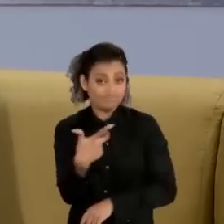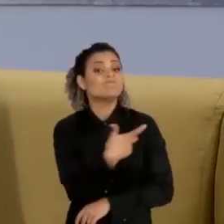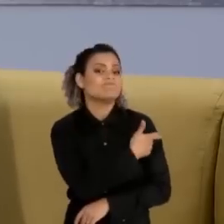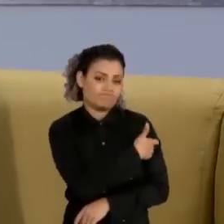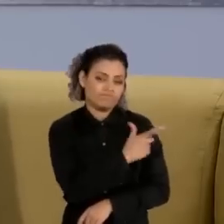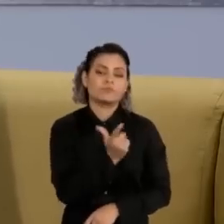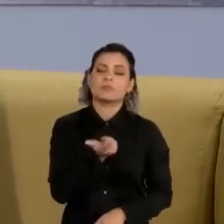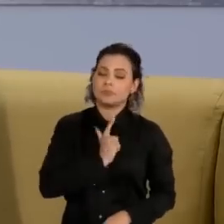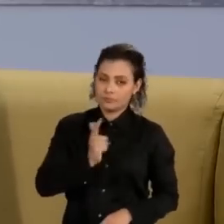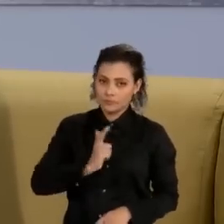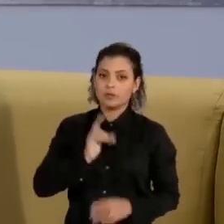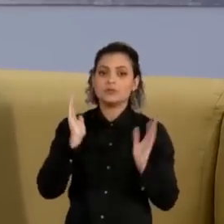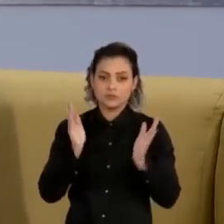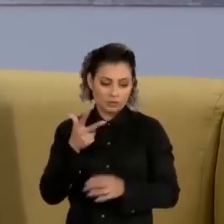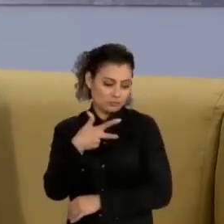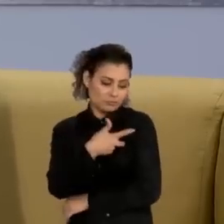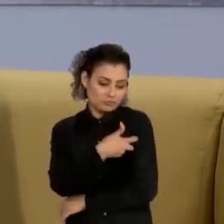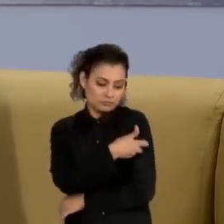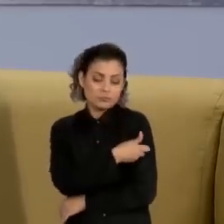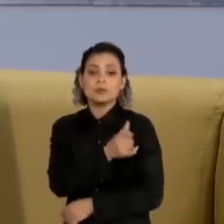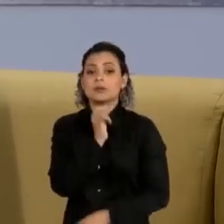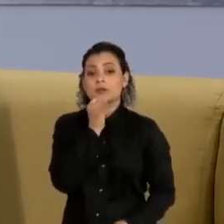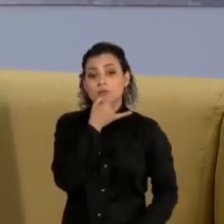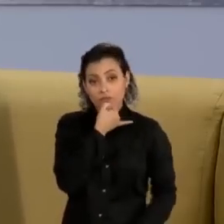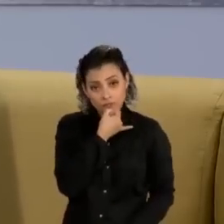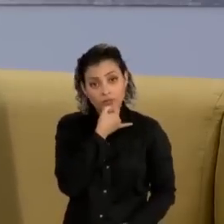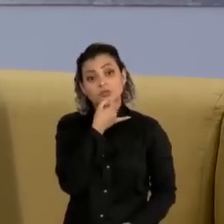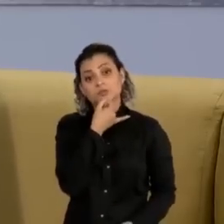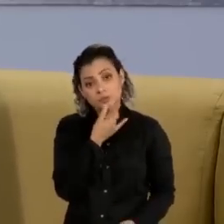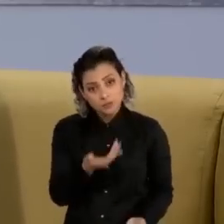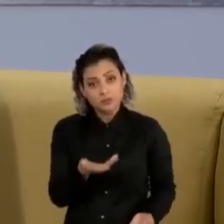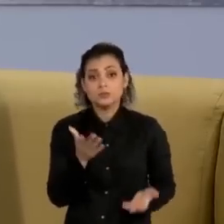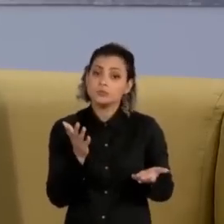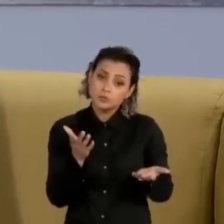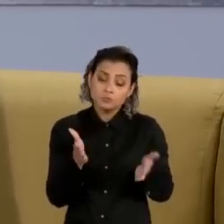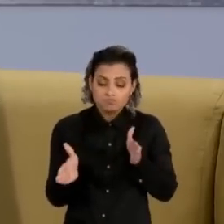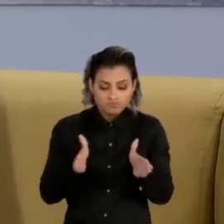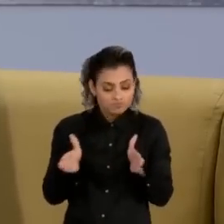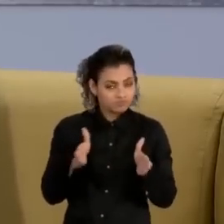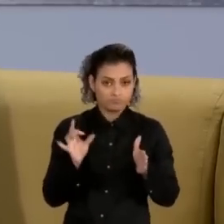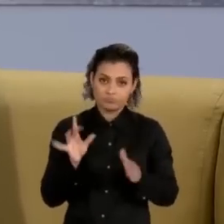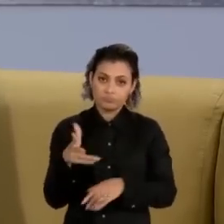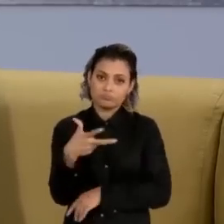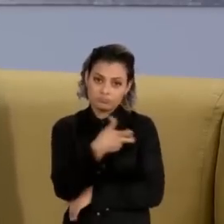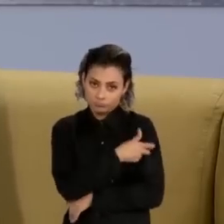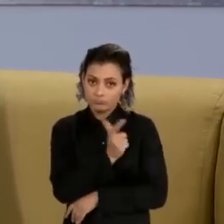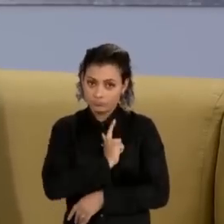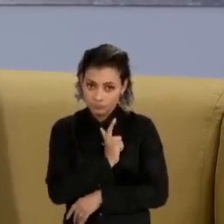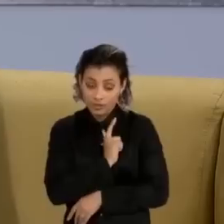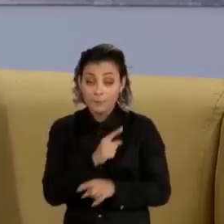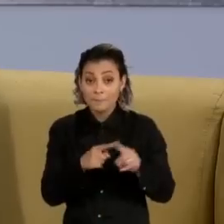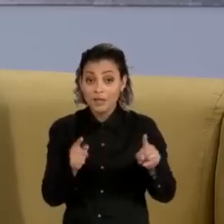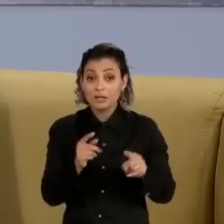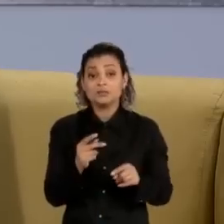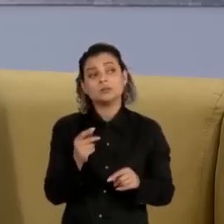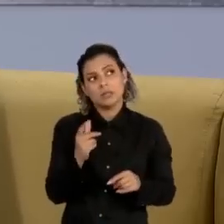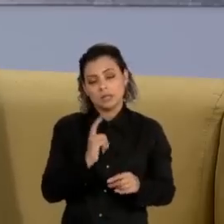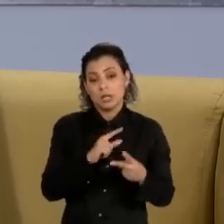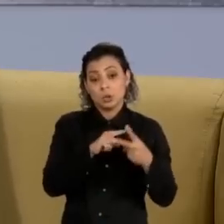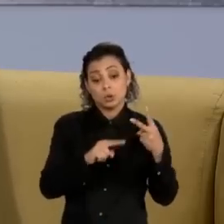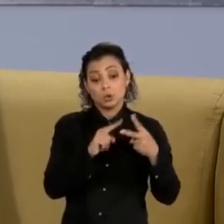um produto no mercado que, infelizmente, tem seu uso mais restrito. E há uma perspectiva de 2